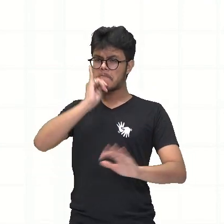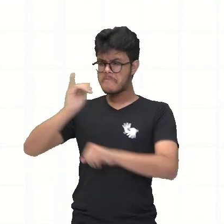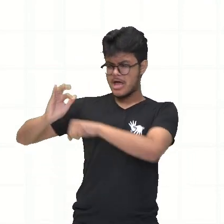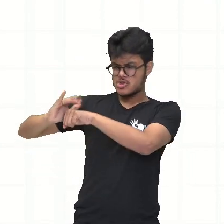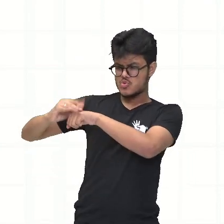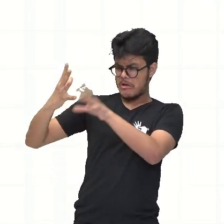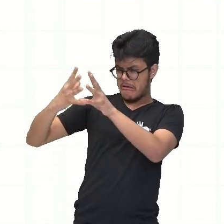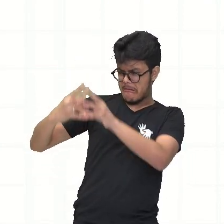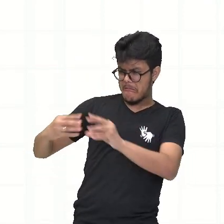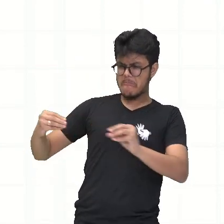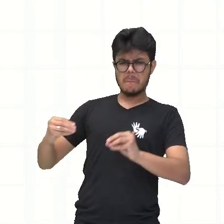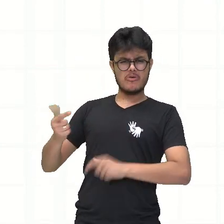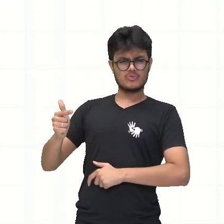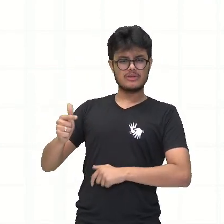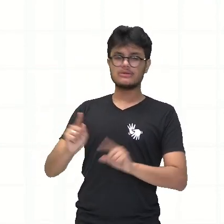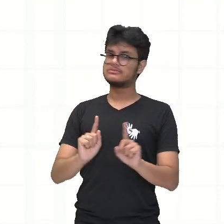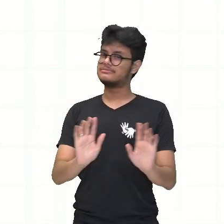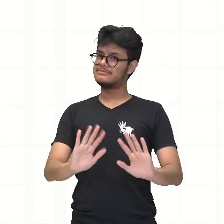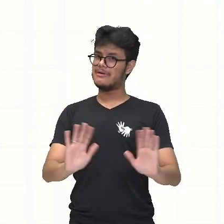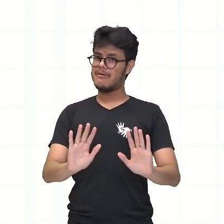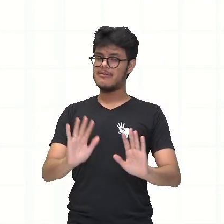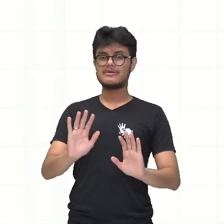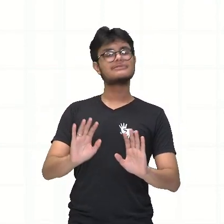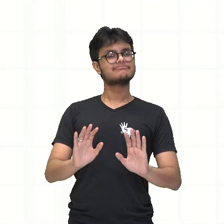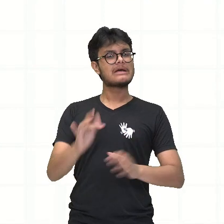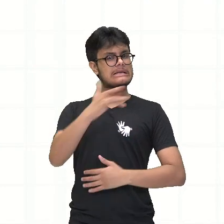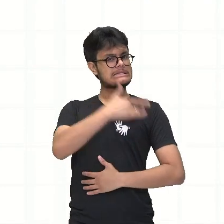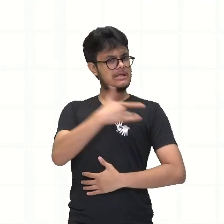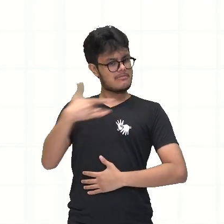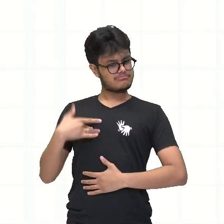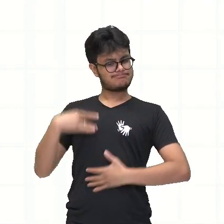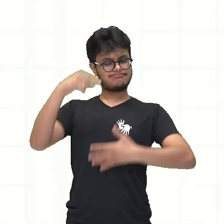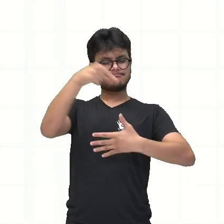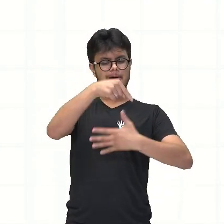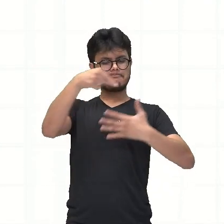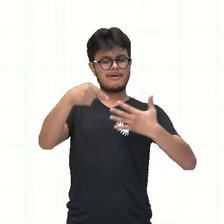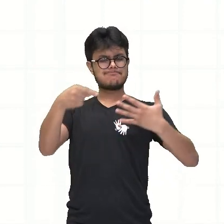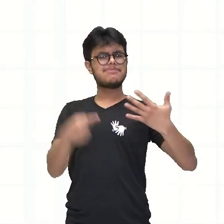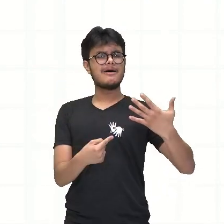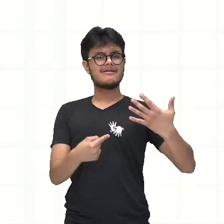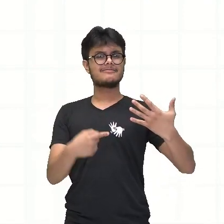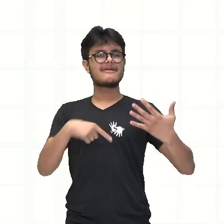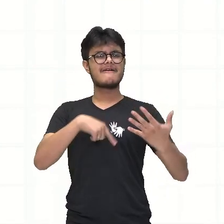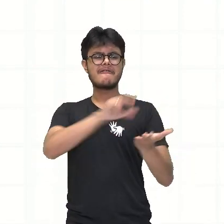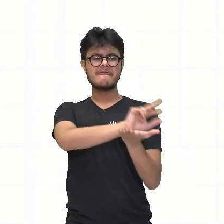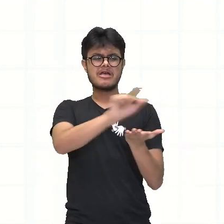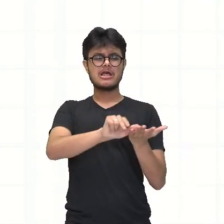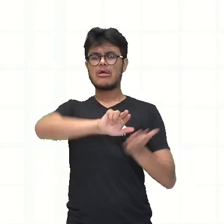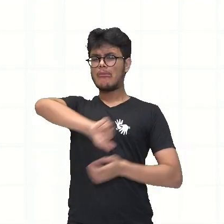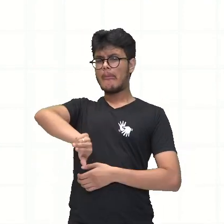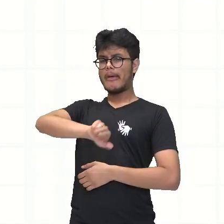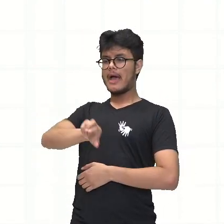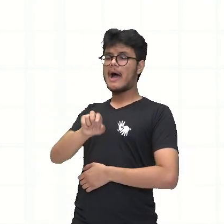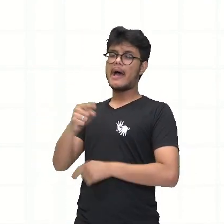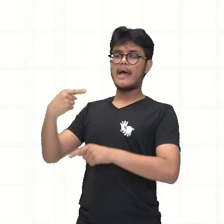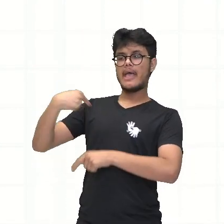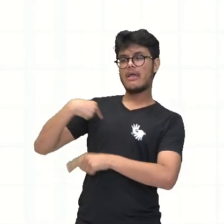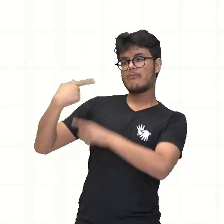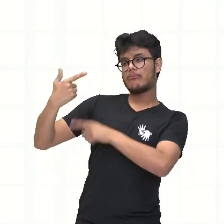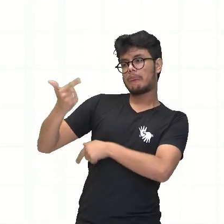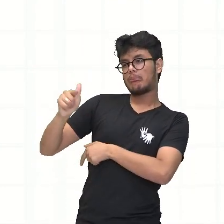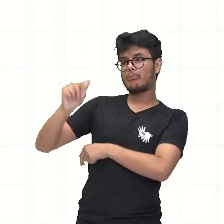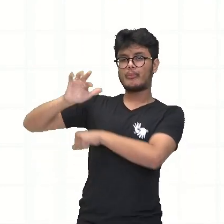ou enfermidades. Então, quando a gente fala que a gente tem saúde, não significa dizer que nós não estamos doentes, mas